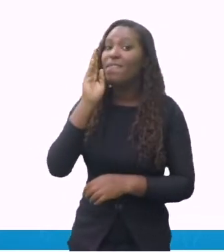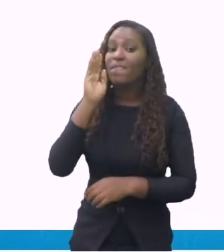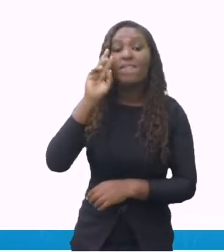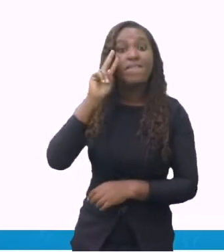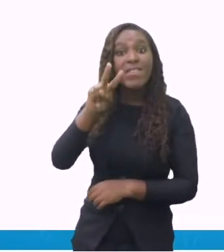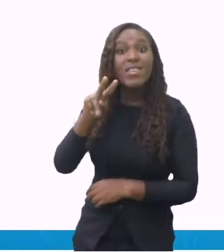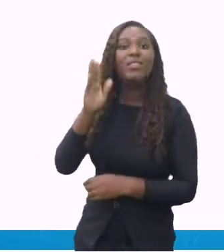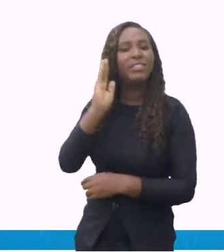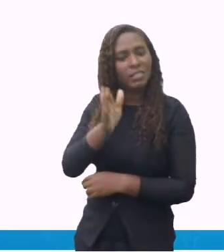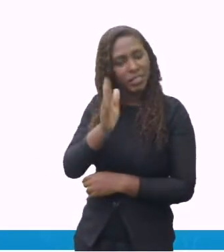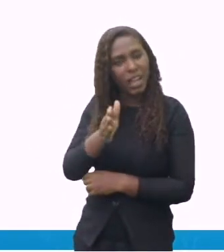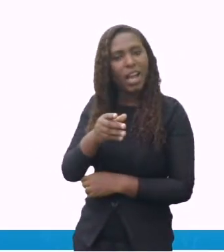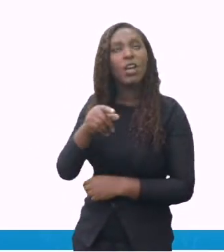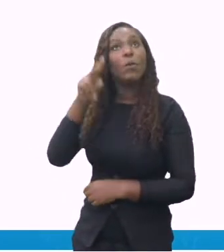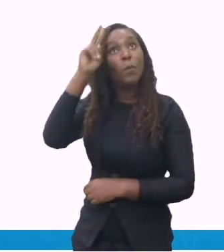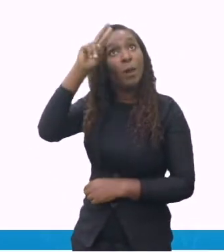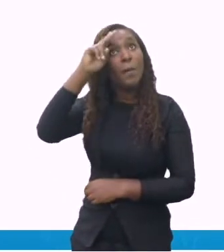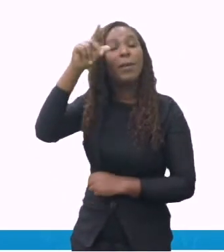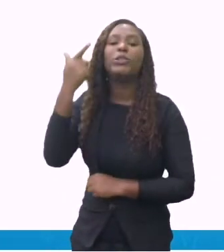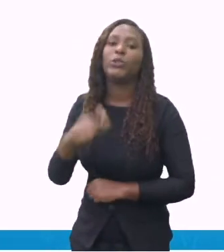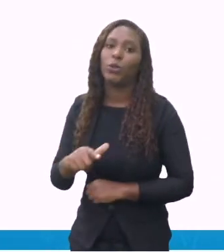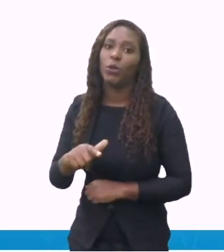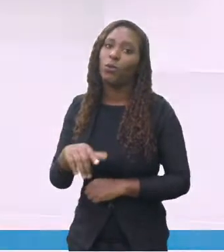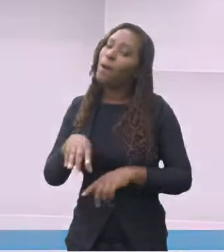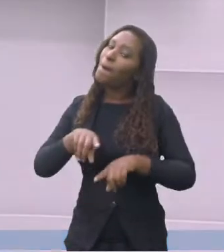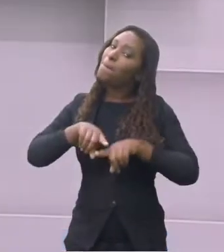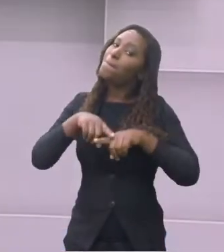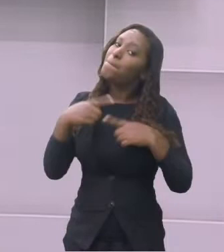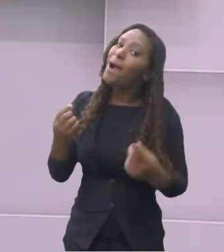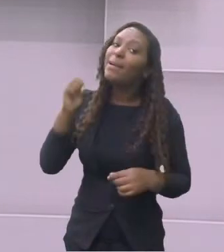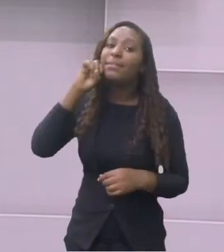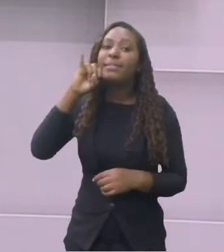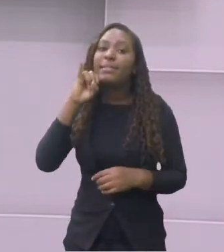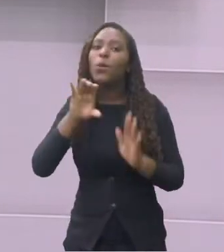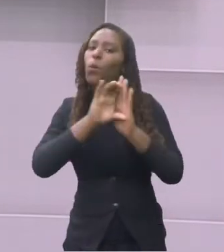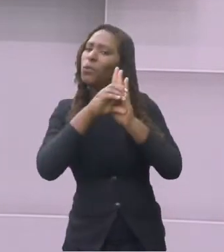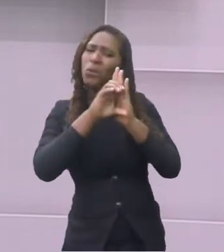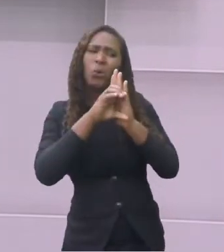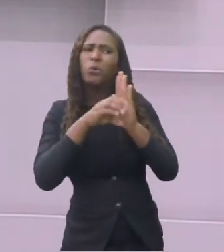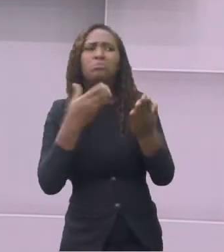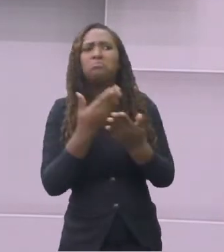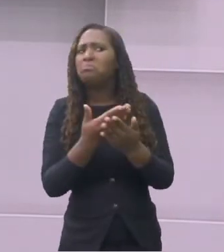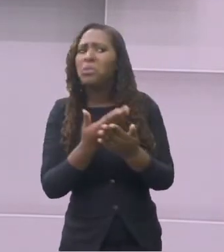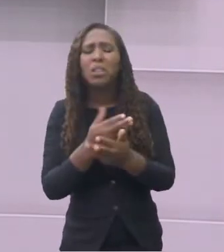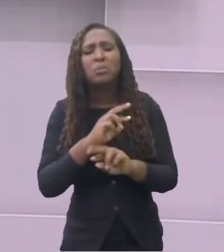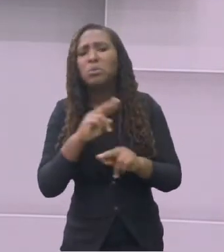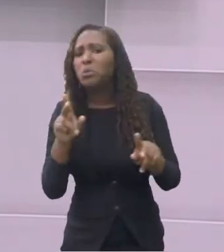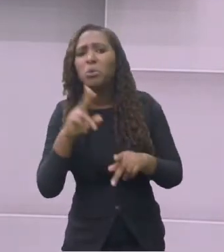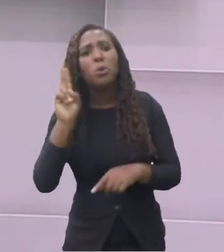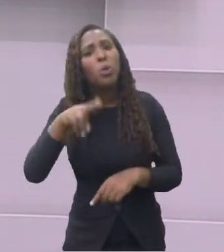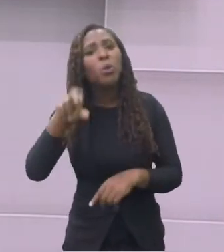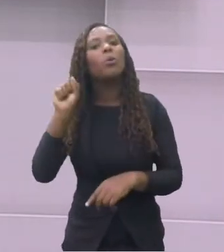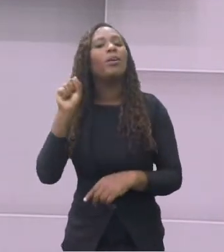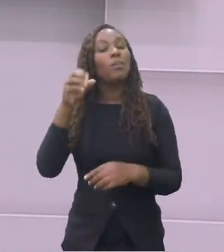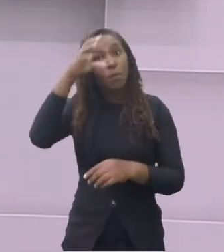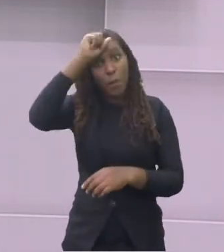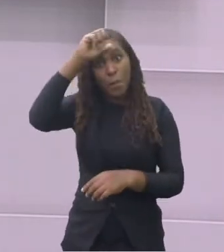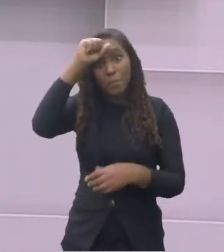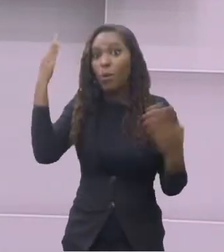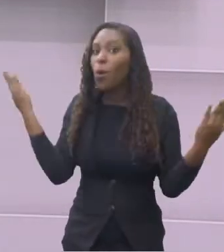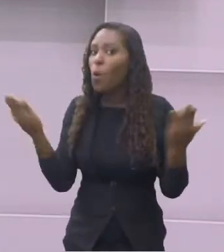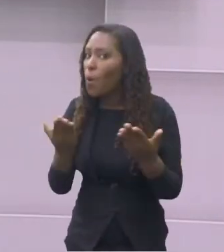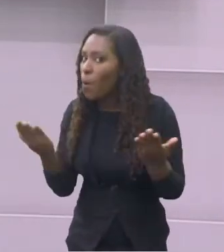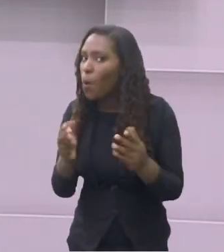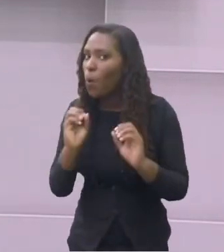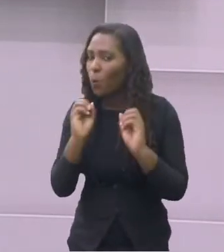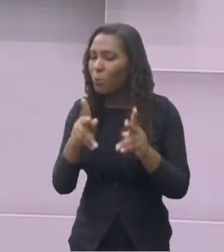conteúdo. Caso ainda não tenha ouvido ou esqueceu, vamos aprender, vamos falar aqui hoje. Olha que